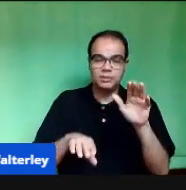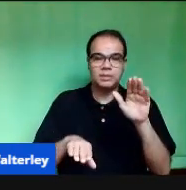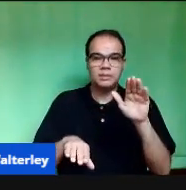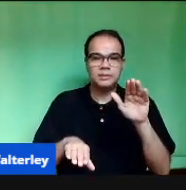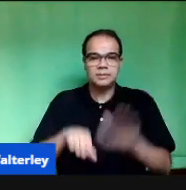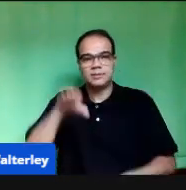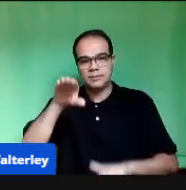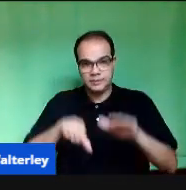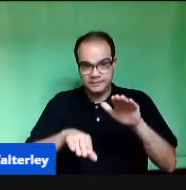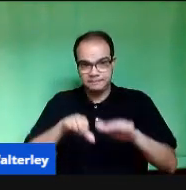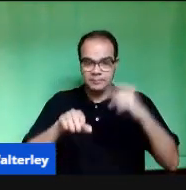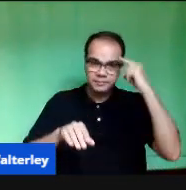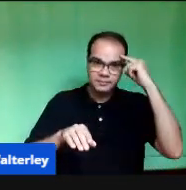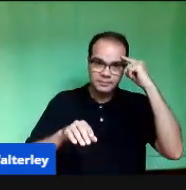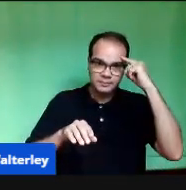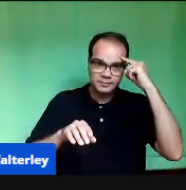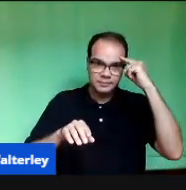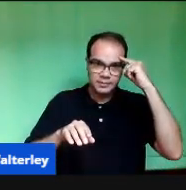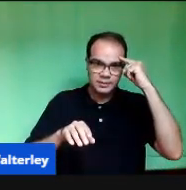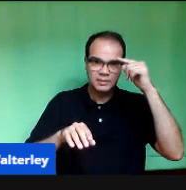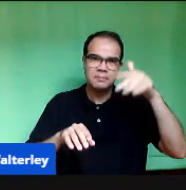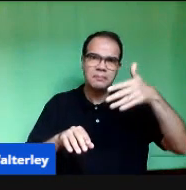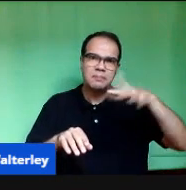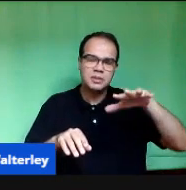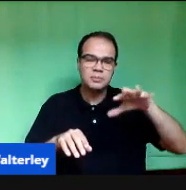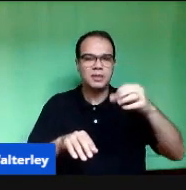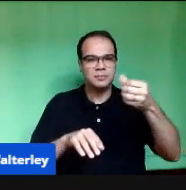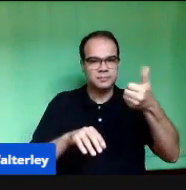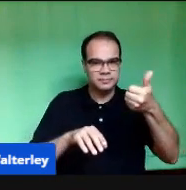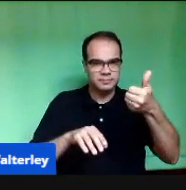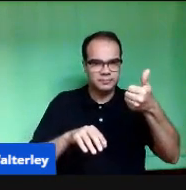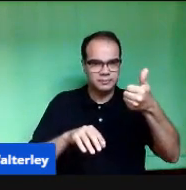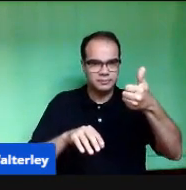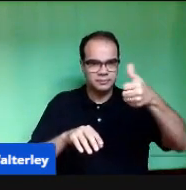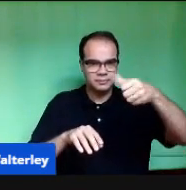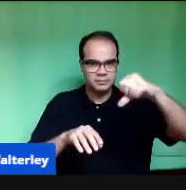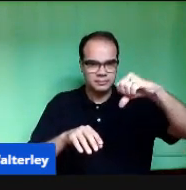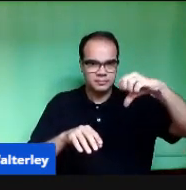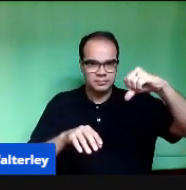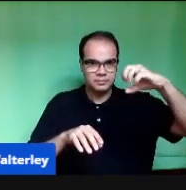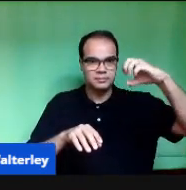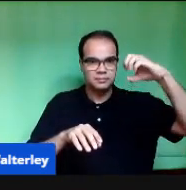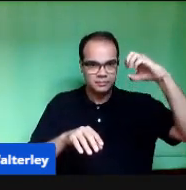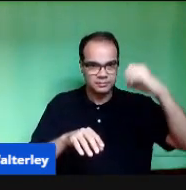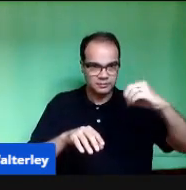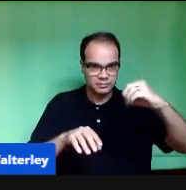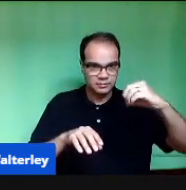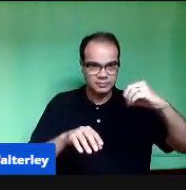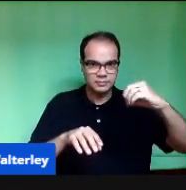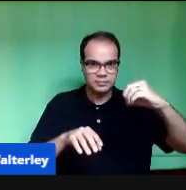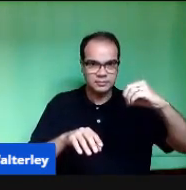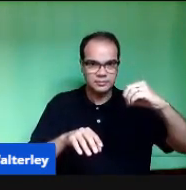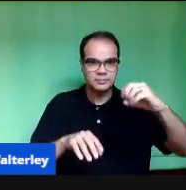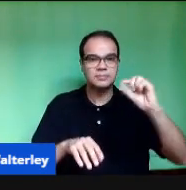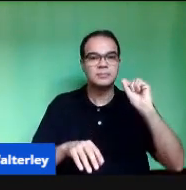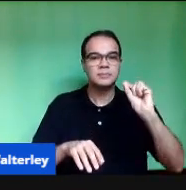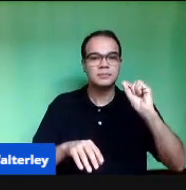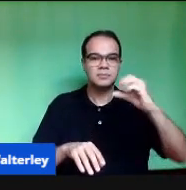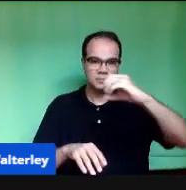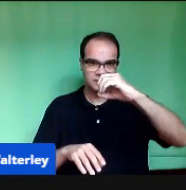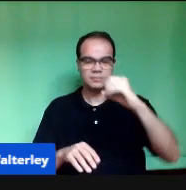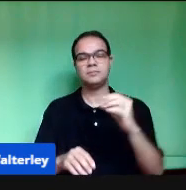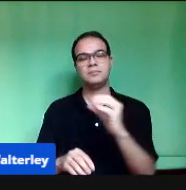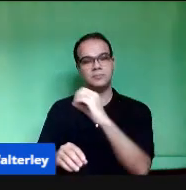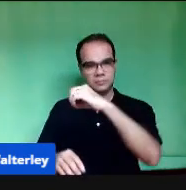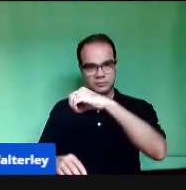que, em 1990, quando a Organização Mundial de Saúde, essa instituição importante,